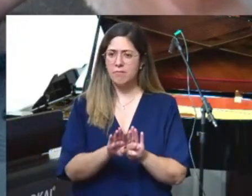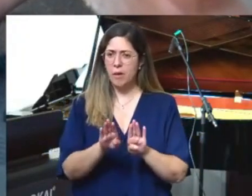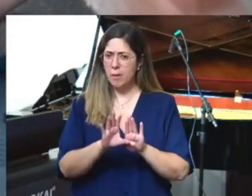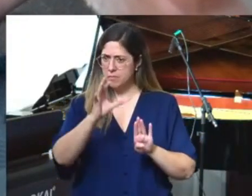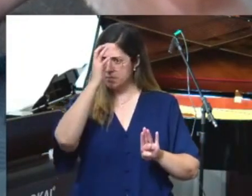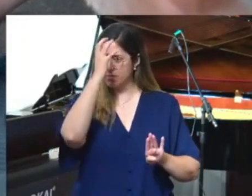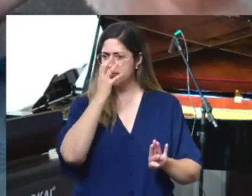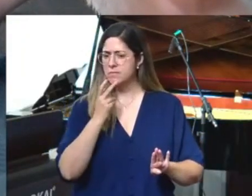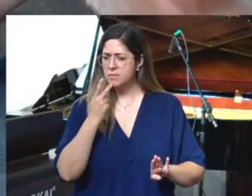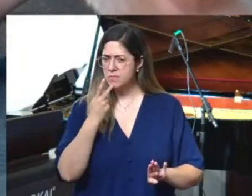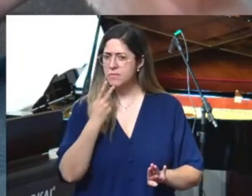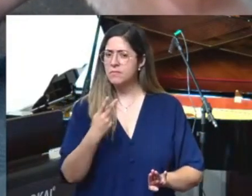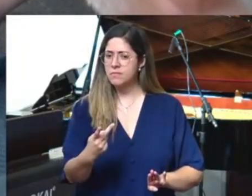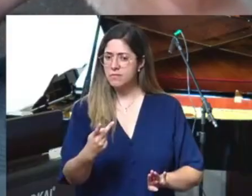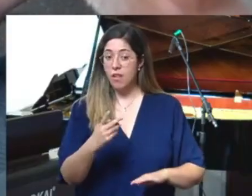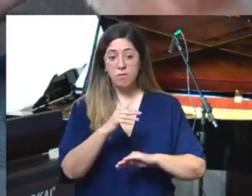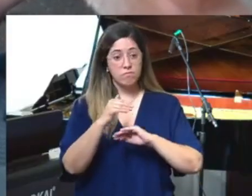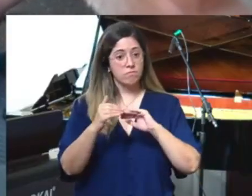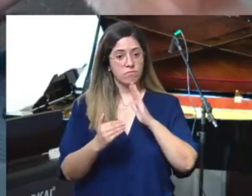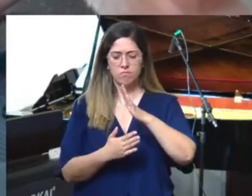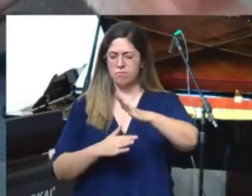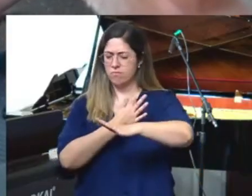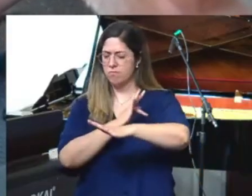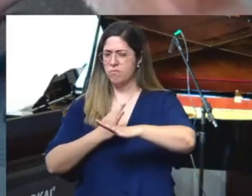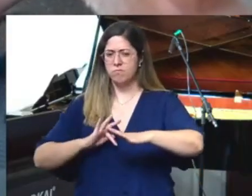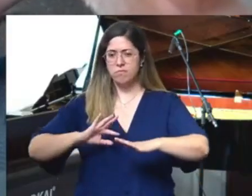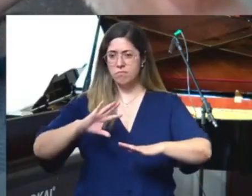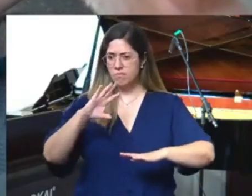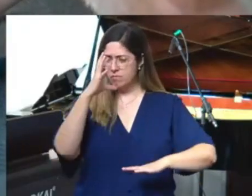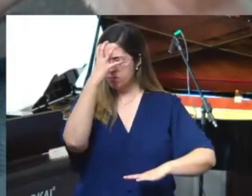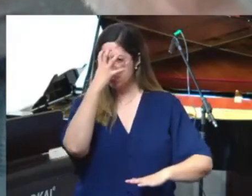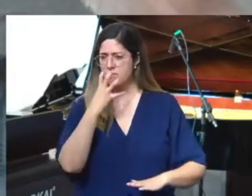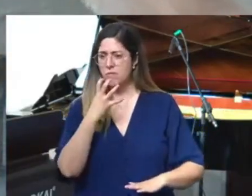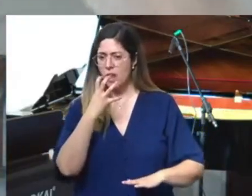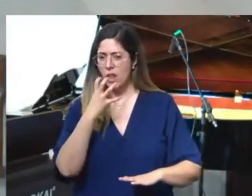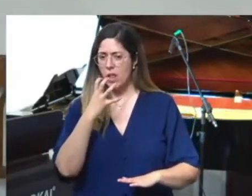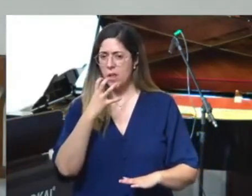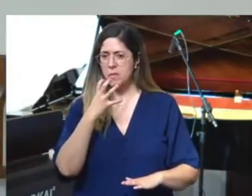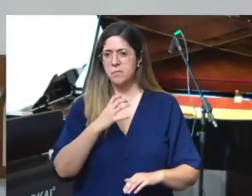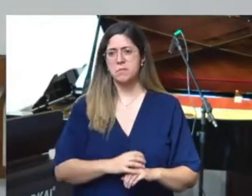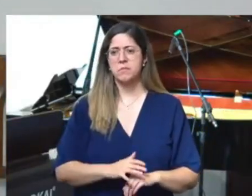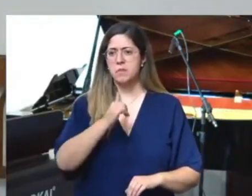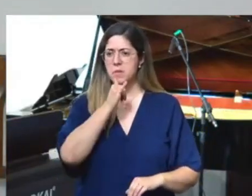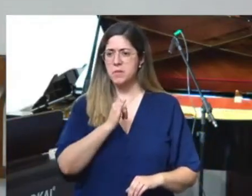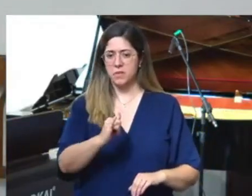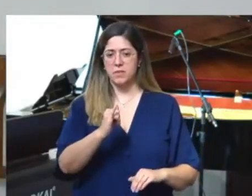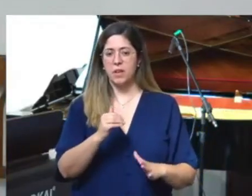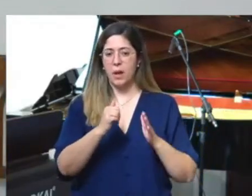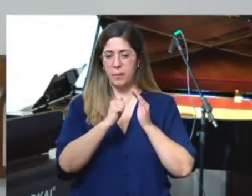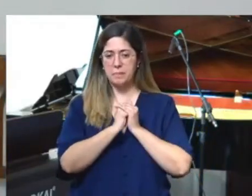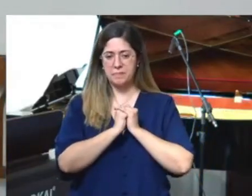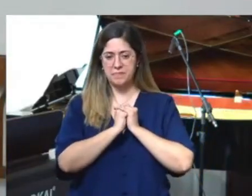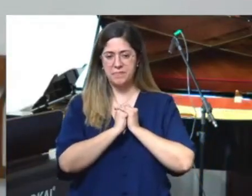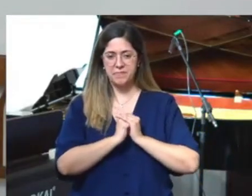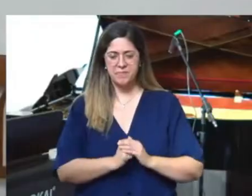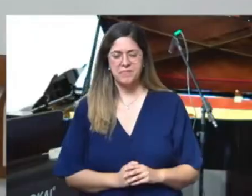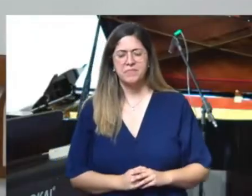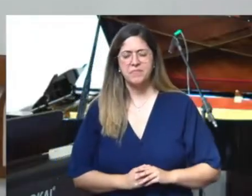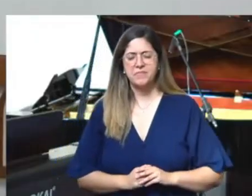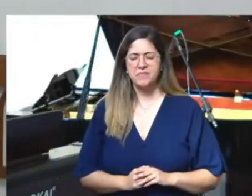exorte e repreenda com toda a autoridade, que ninguém te despreze. Vamos orar mais uma